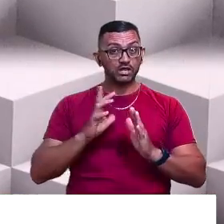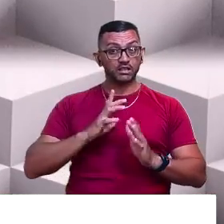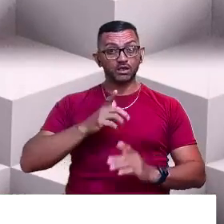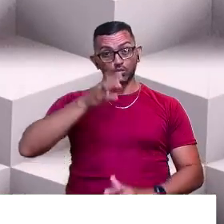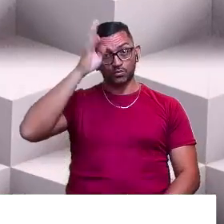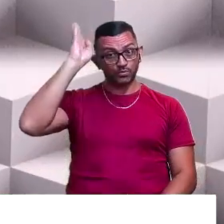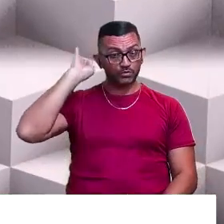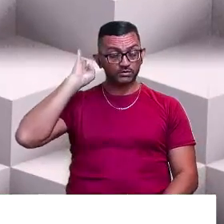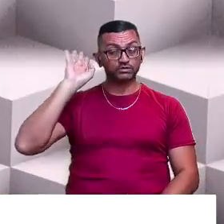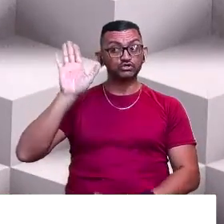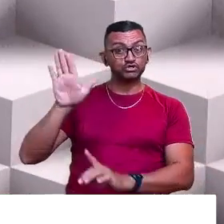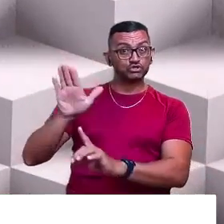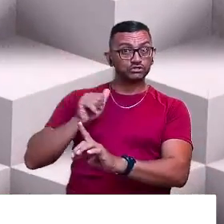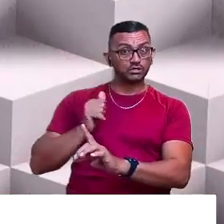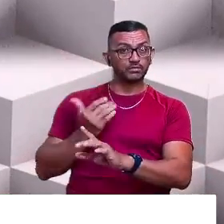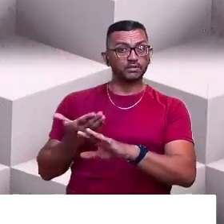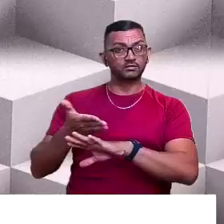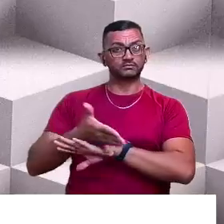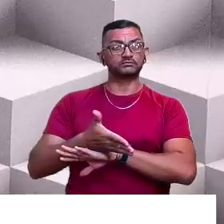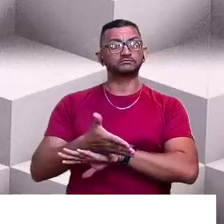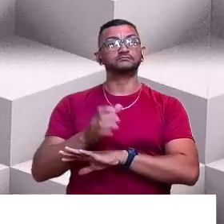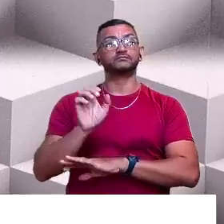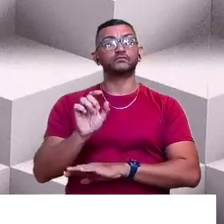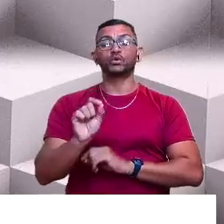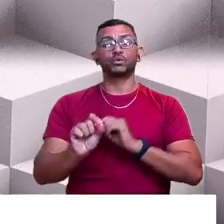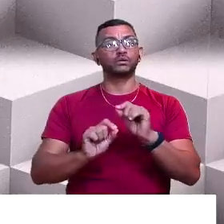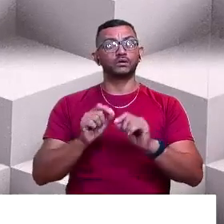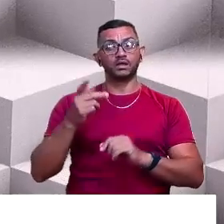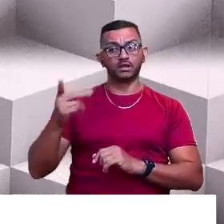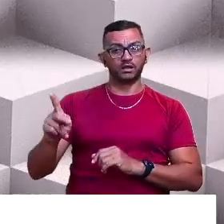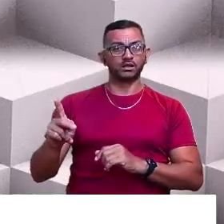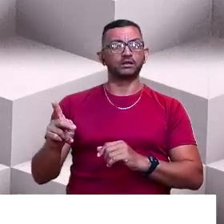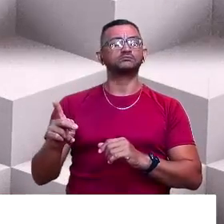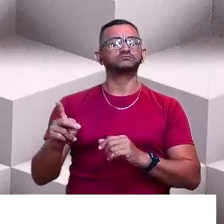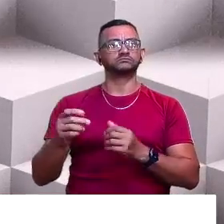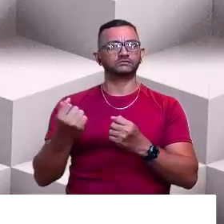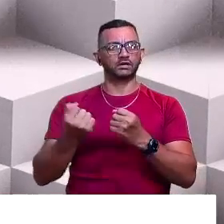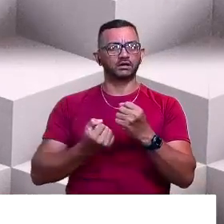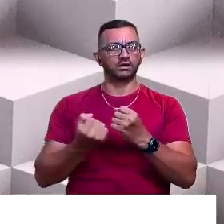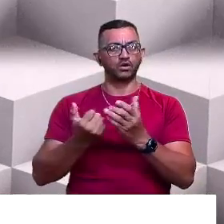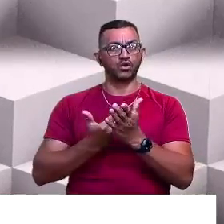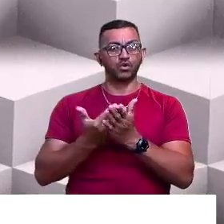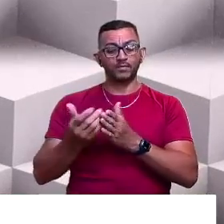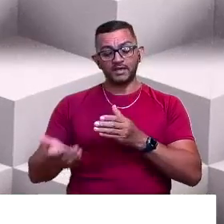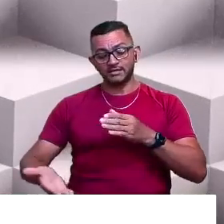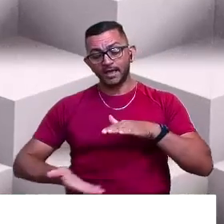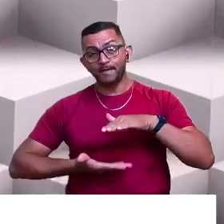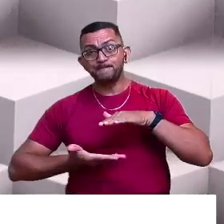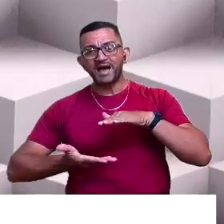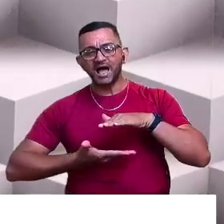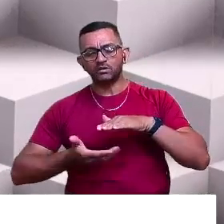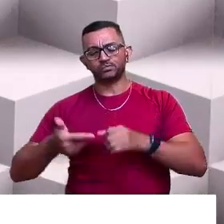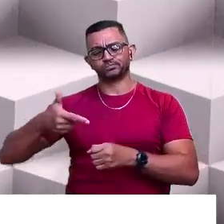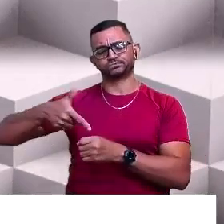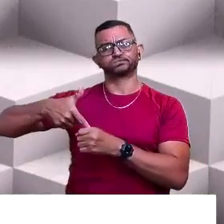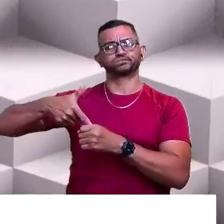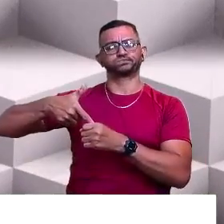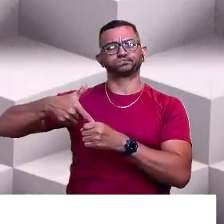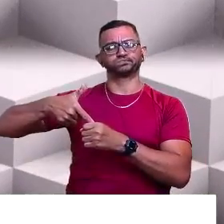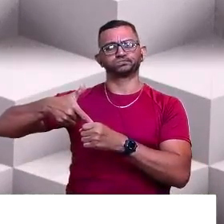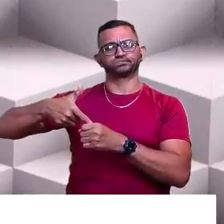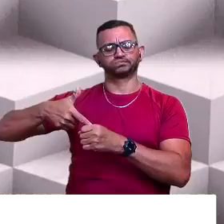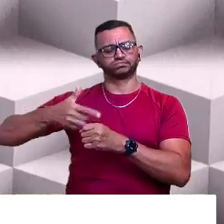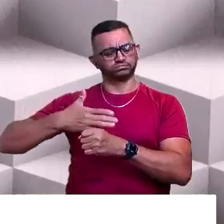foram passadas para o Corpo de Bombeiros, que foi acionado e foi até o local, é que o veículo começou a pegar fogo na parte de baixo. O frentista